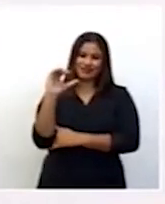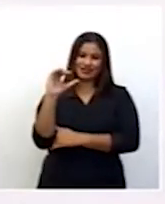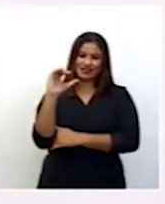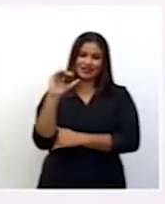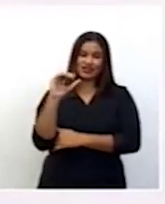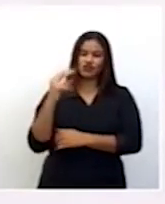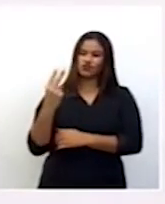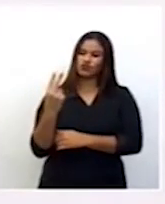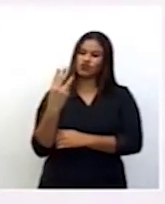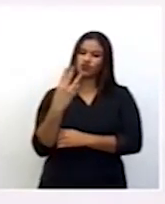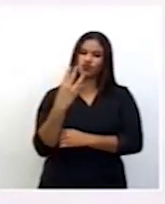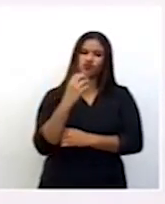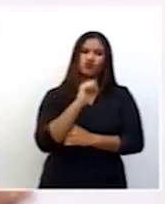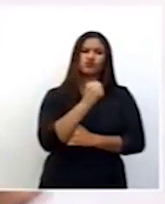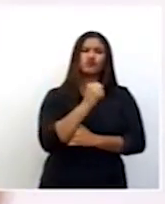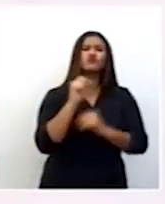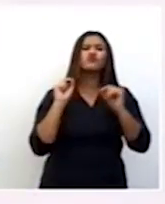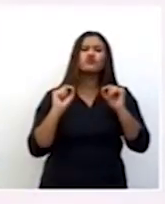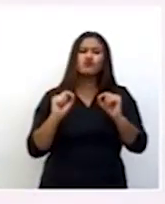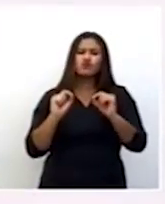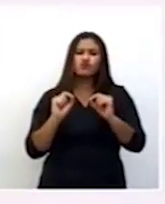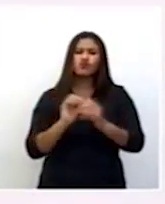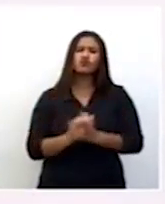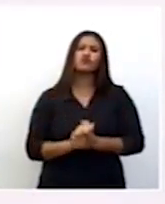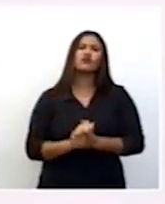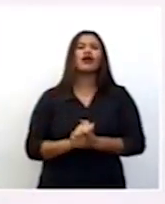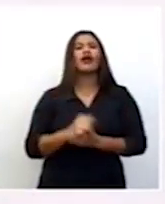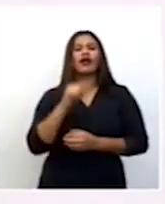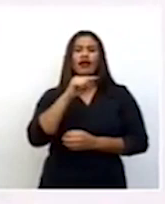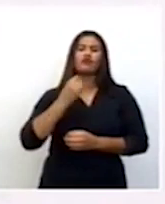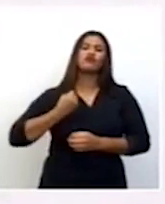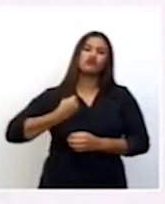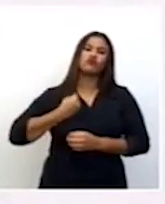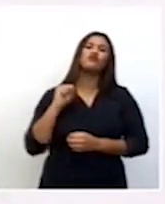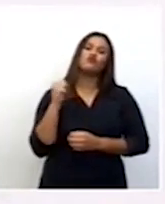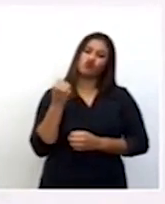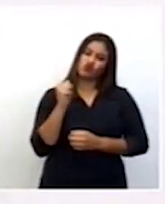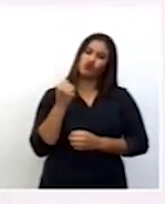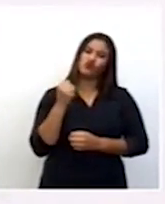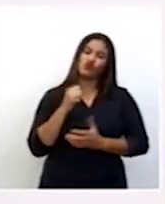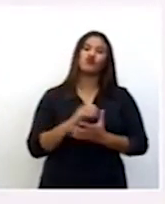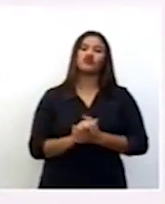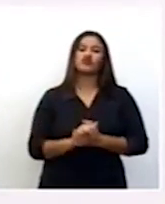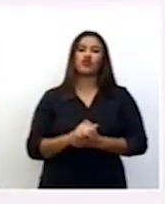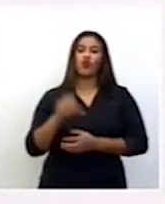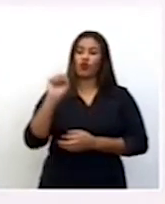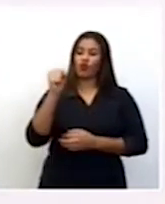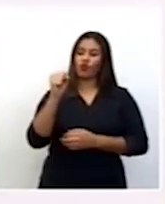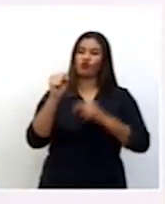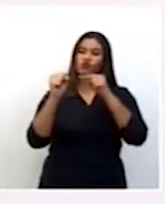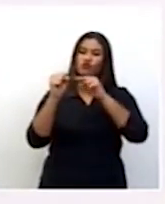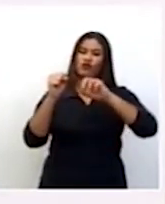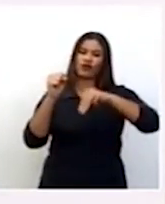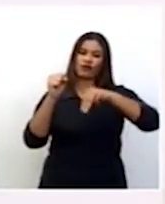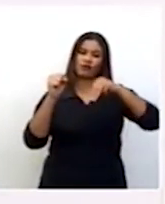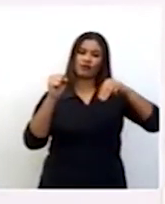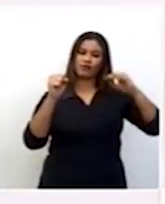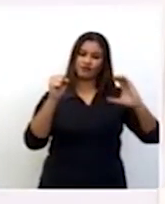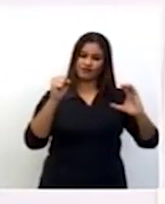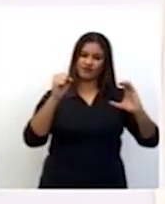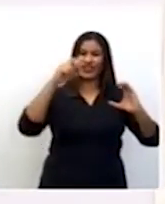2, 4 e 8? É o próprio 8, lembra disso? Então, 8 é MMC. Aí qual que era a